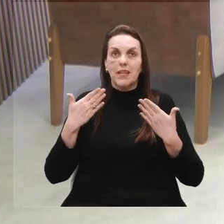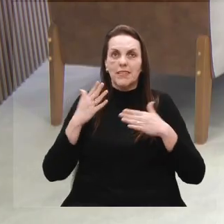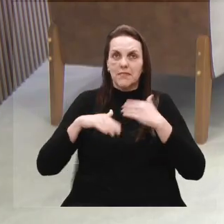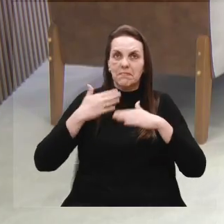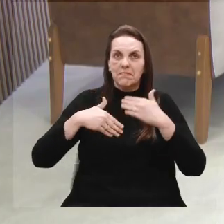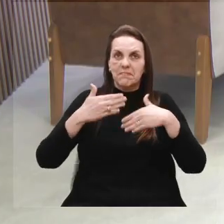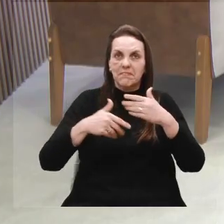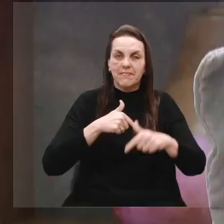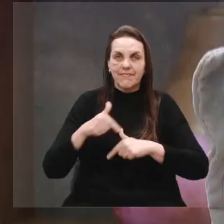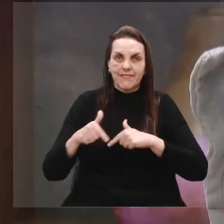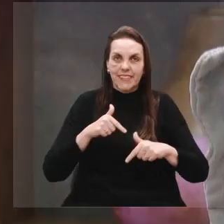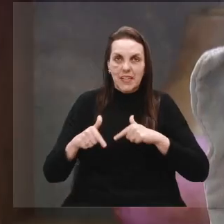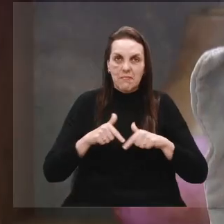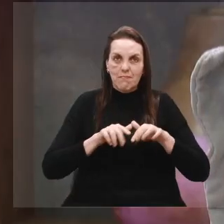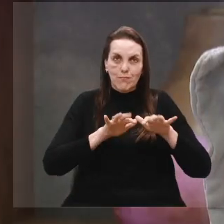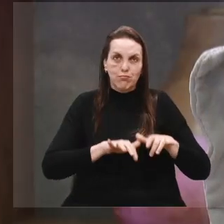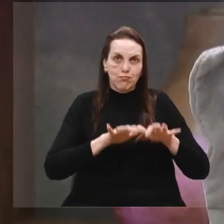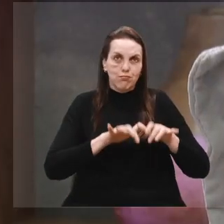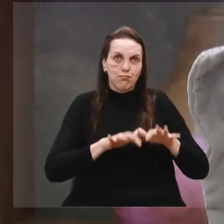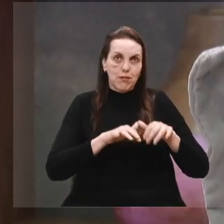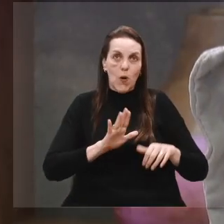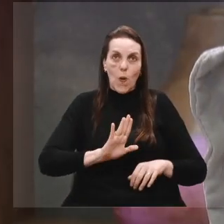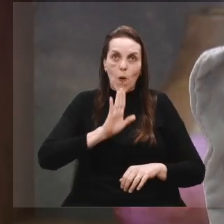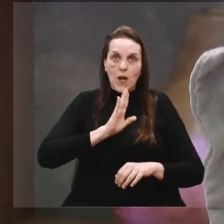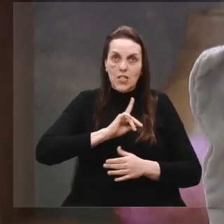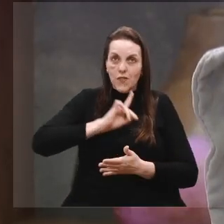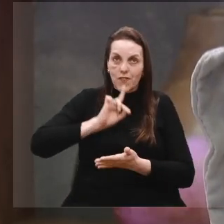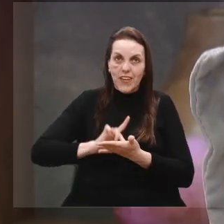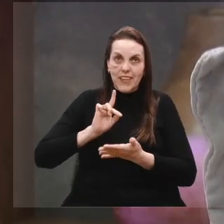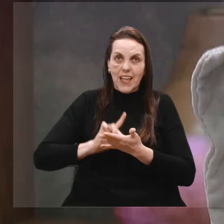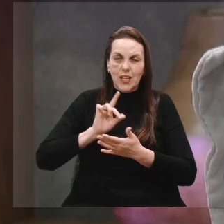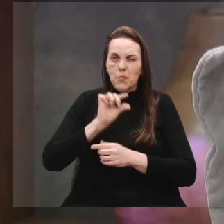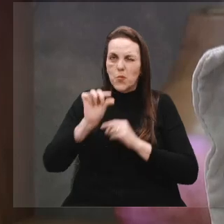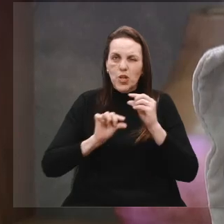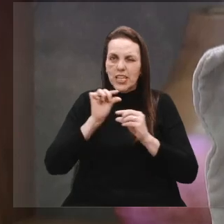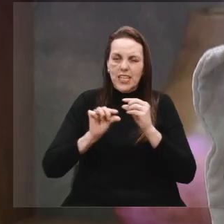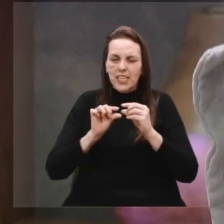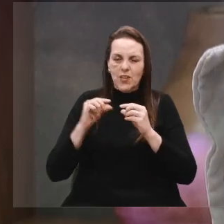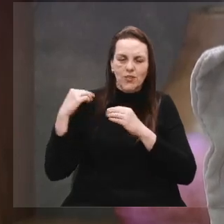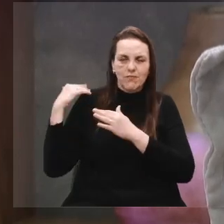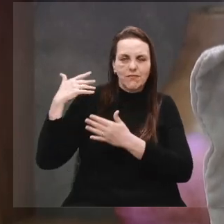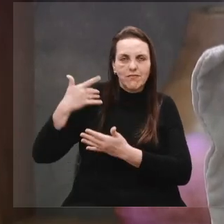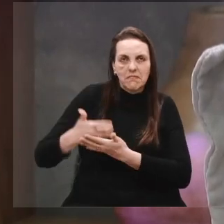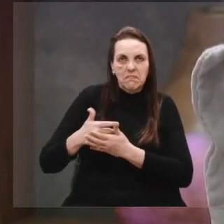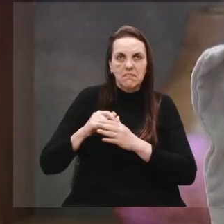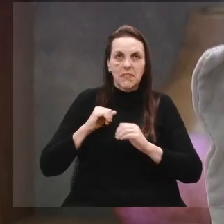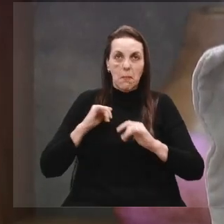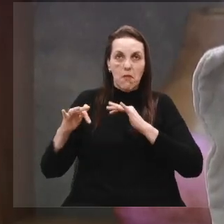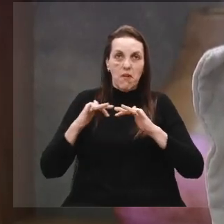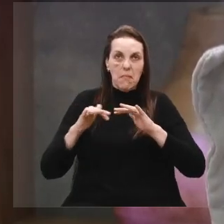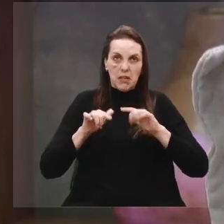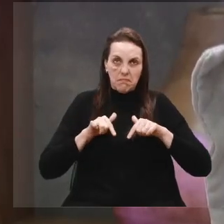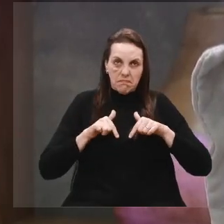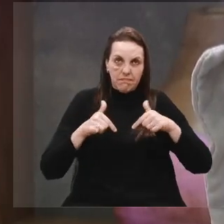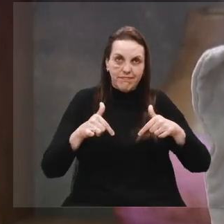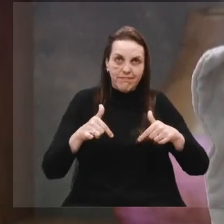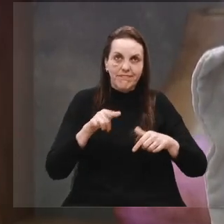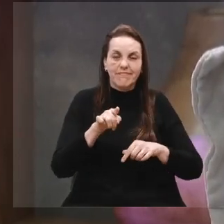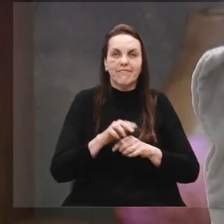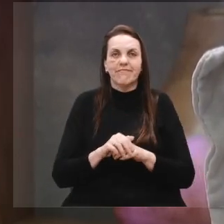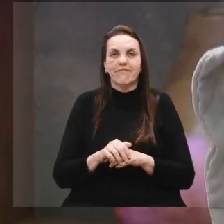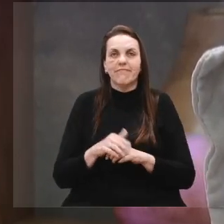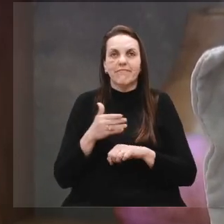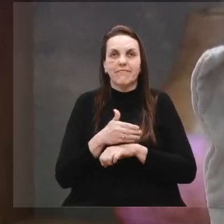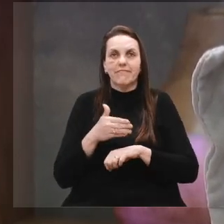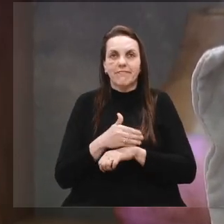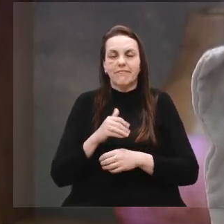esse trabalho e ir conhecendo de fato, né, um pouquinho da trajetória da Raquel, do ativismo dela, né? Eu fiquei